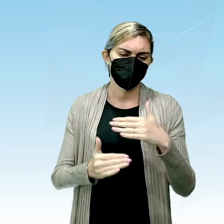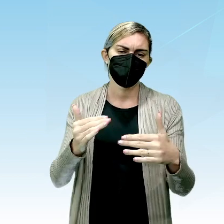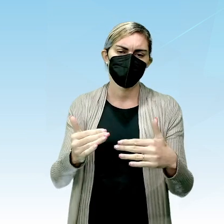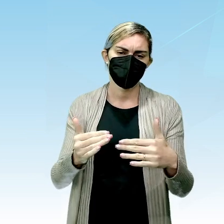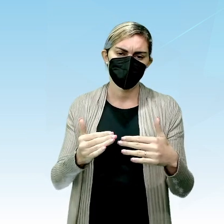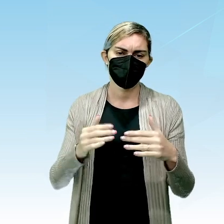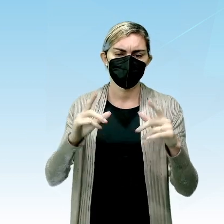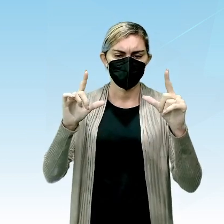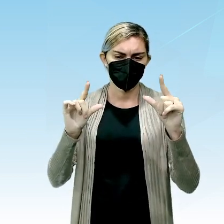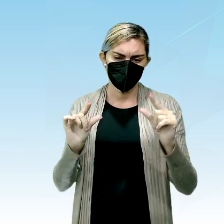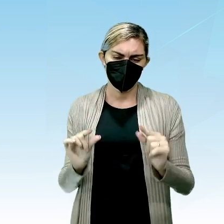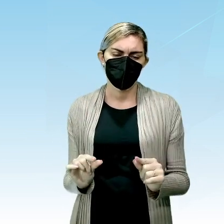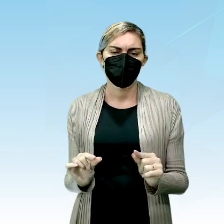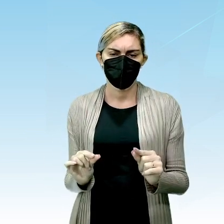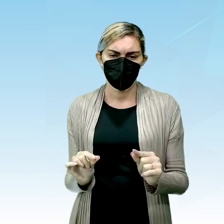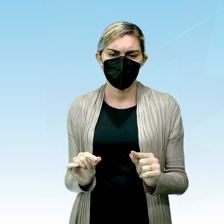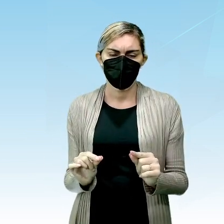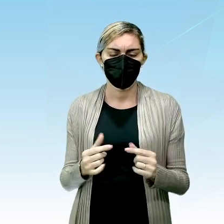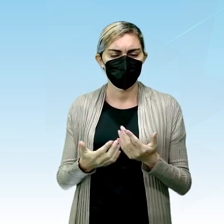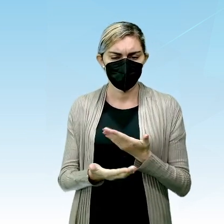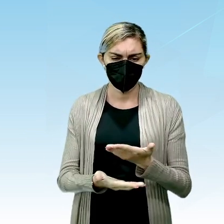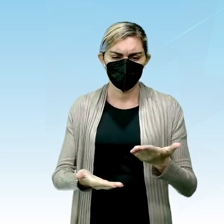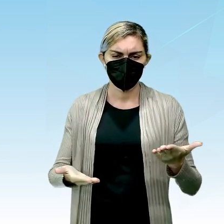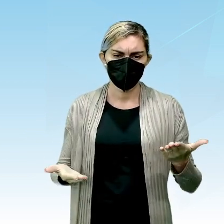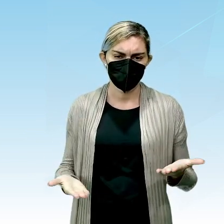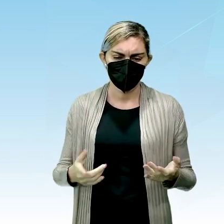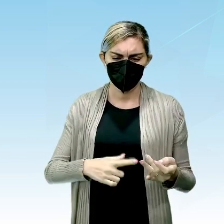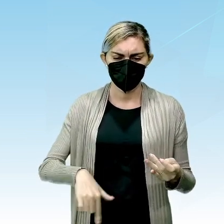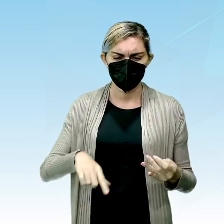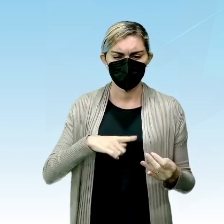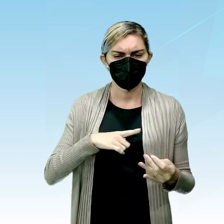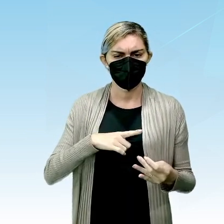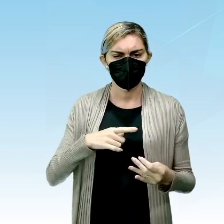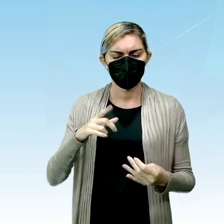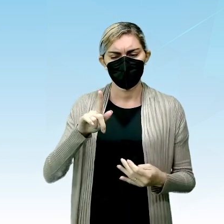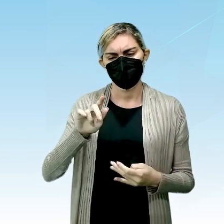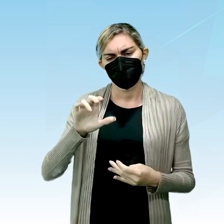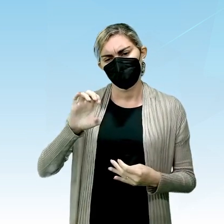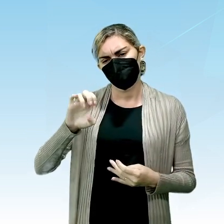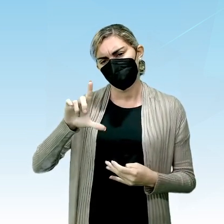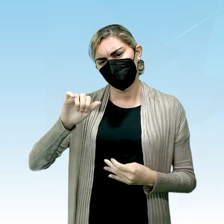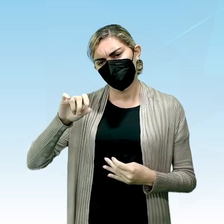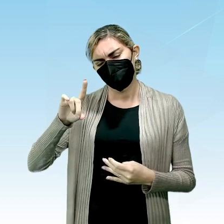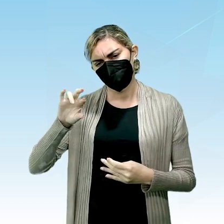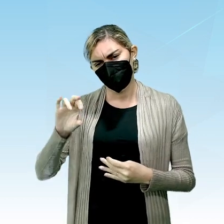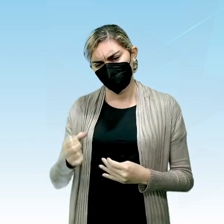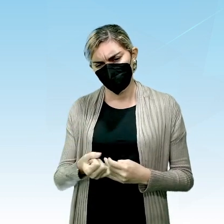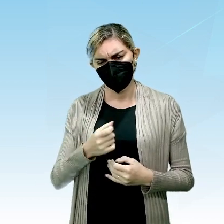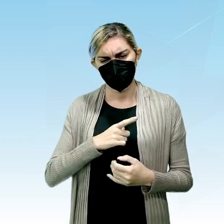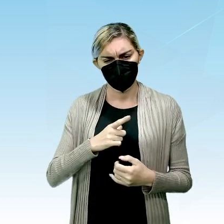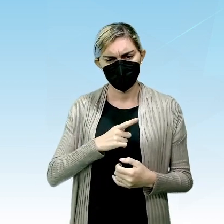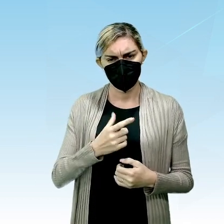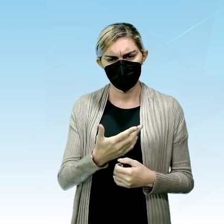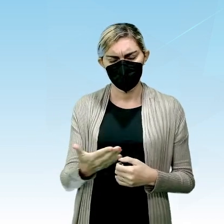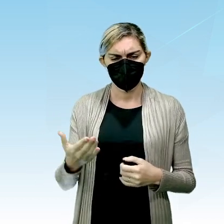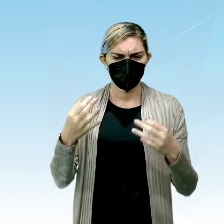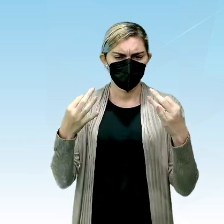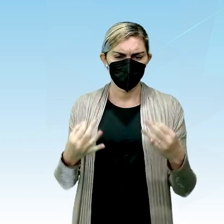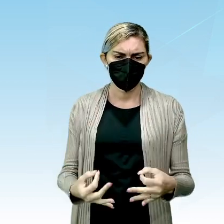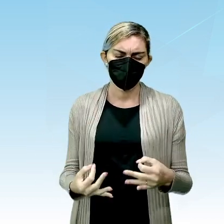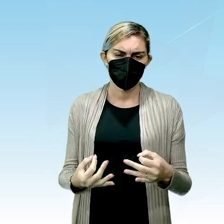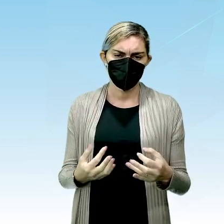muito baixas. E aí a gente tem o que a gente chama das glândulas pineal, que no caso ela vai ser